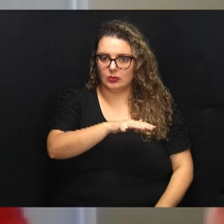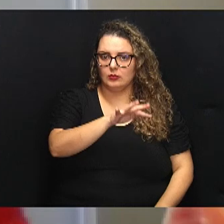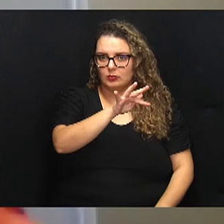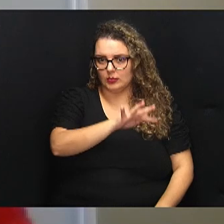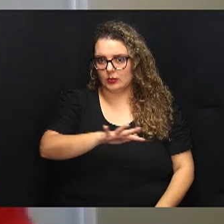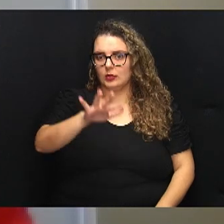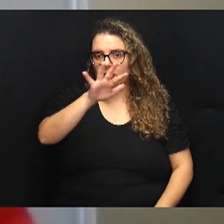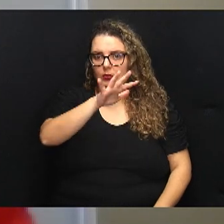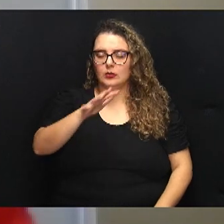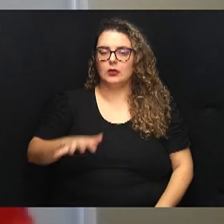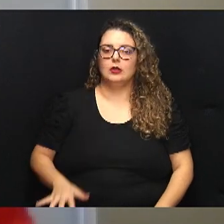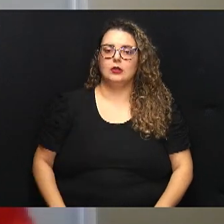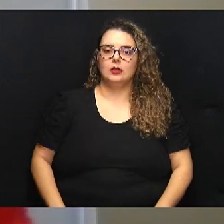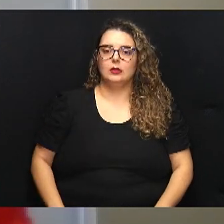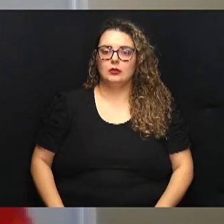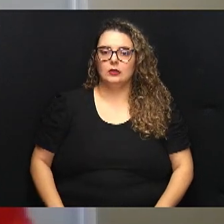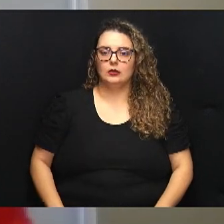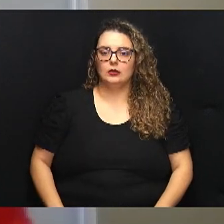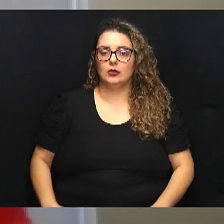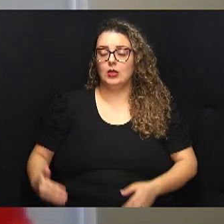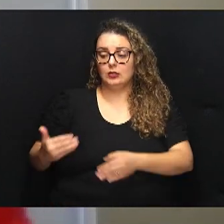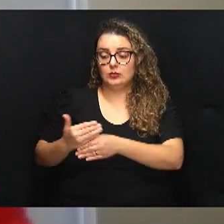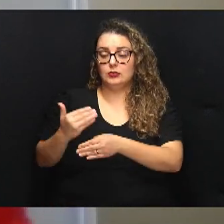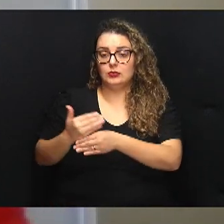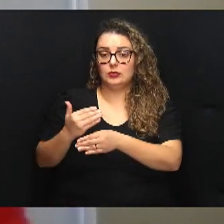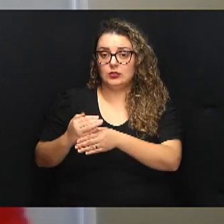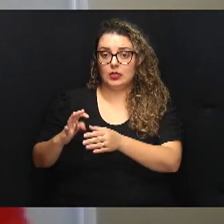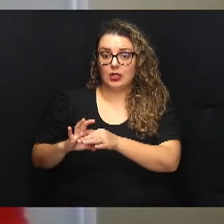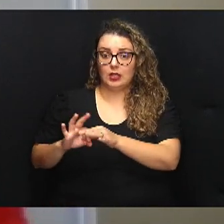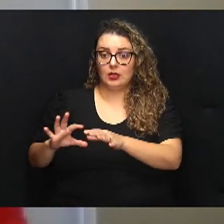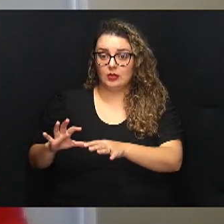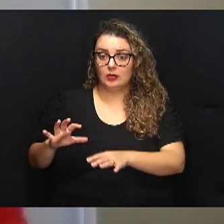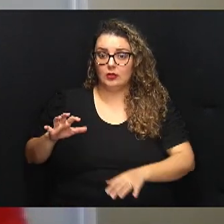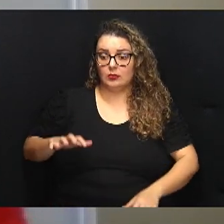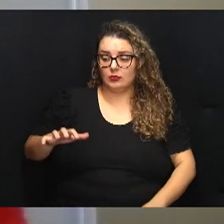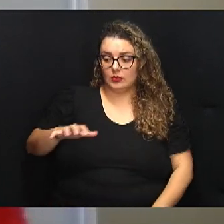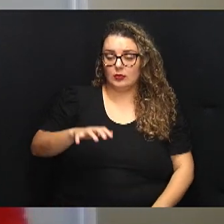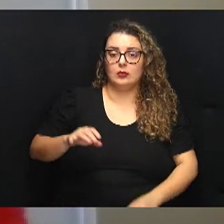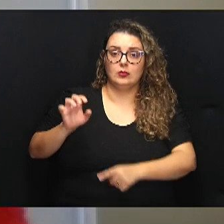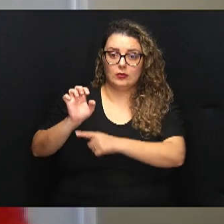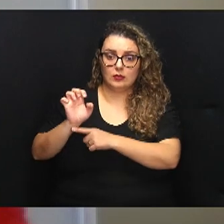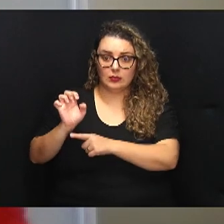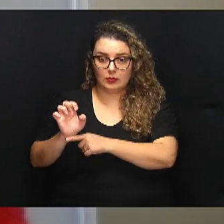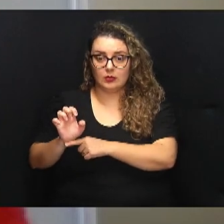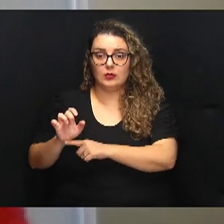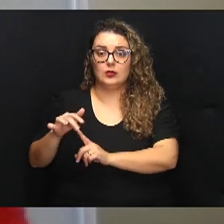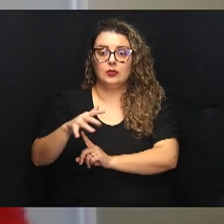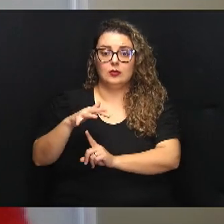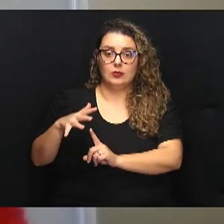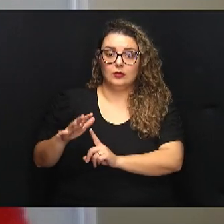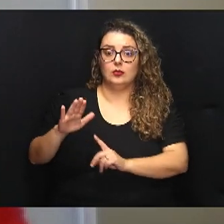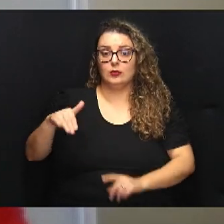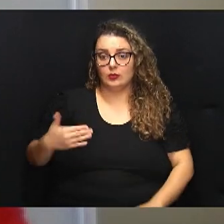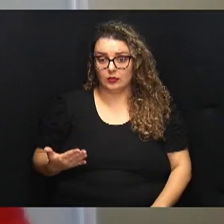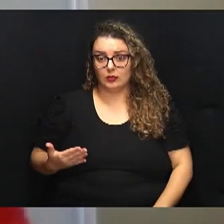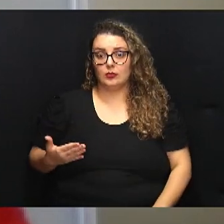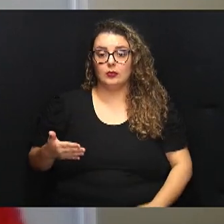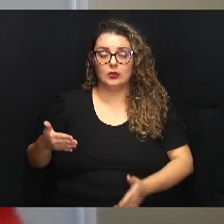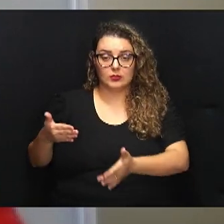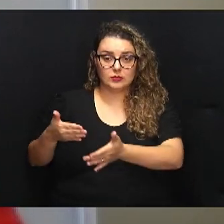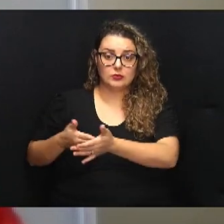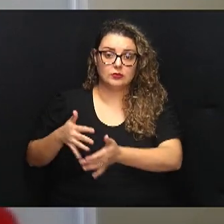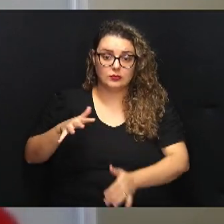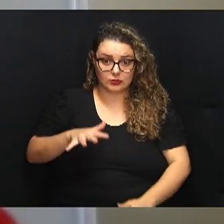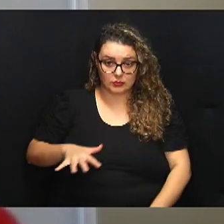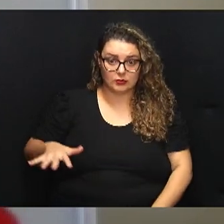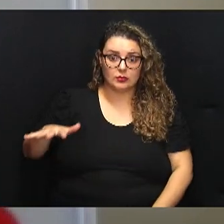federal, empreendimentos que são licenciados pelos órgãos estaduais de meio ambiente, quando são restritos